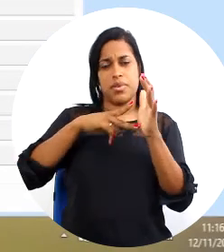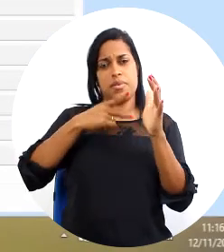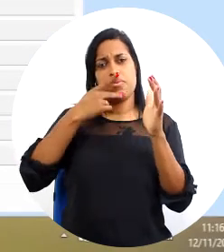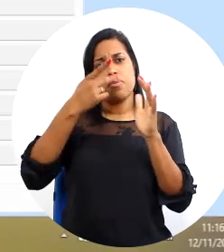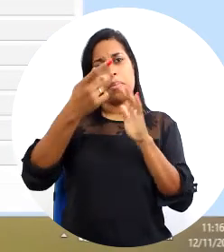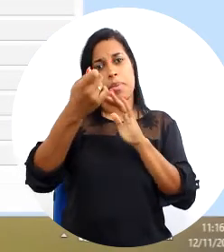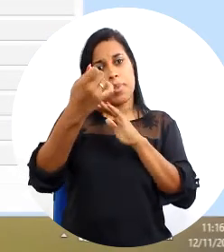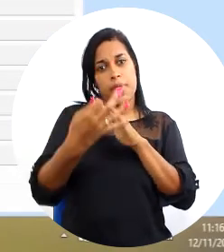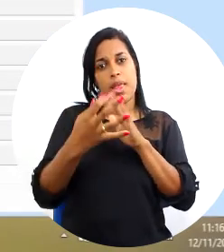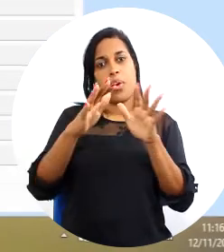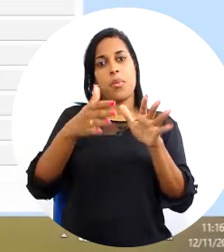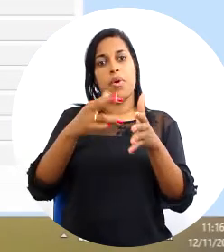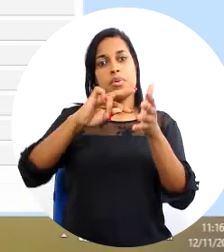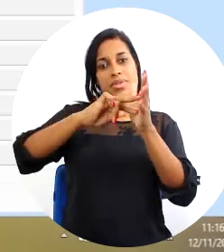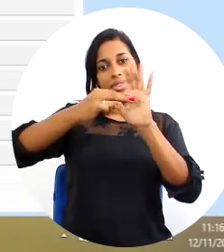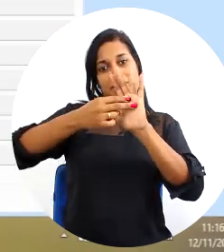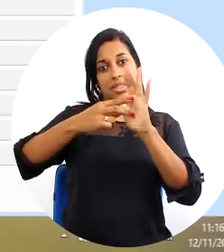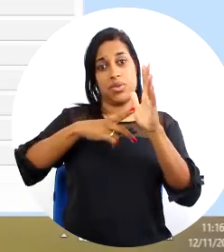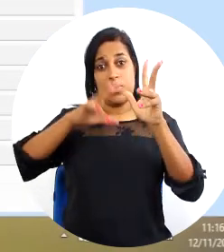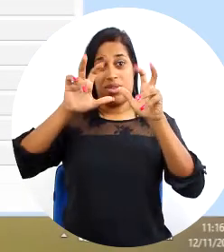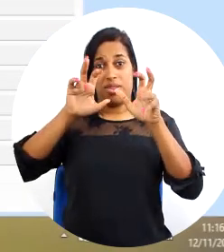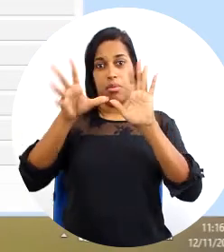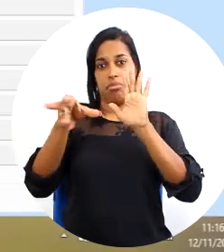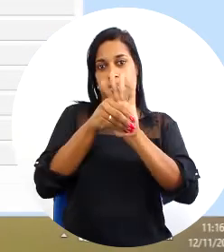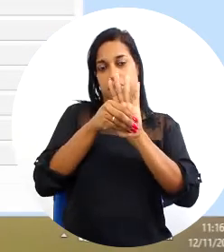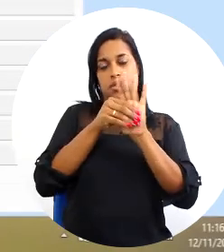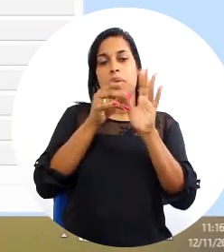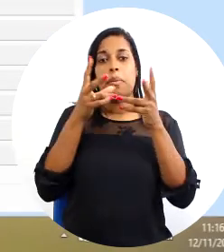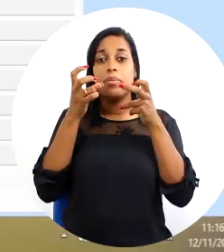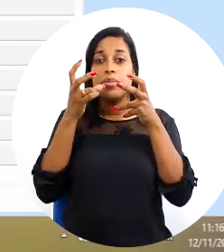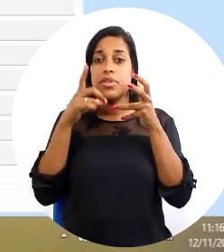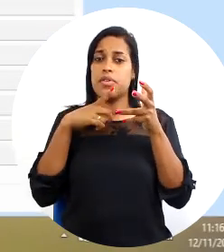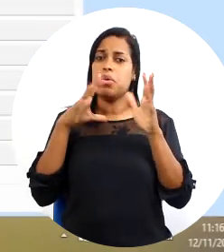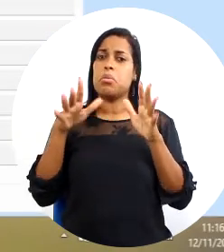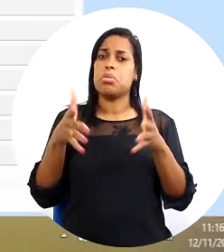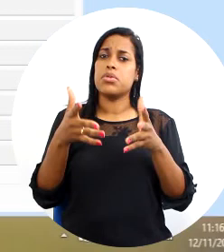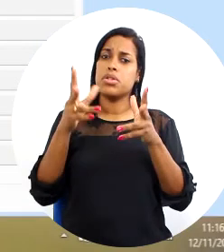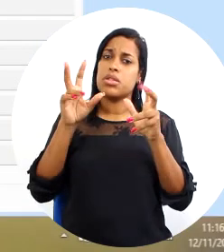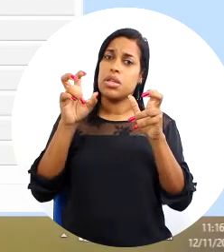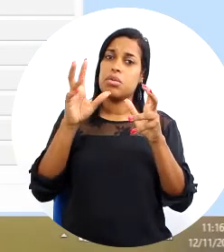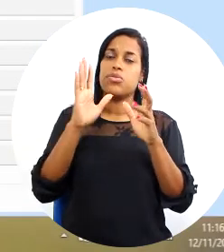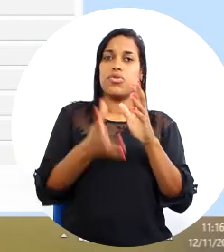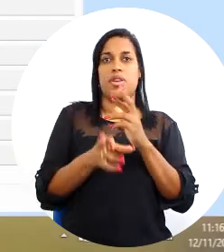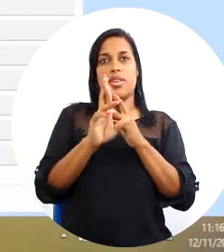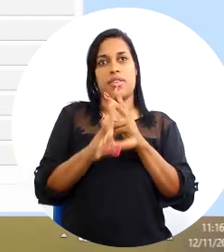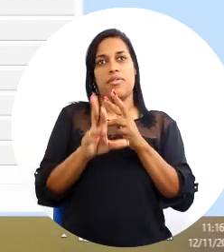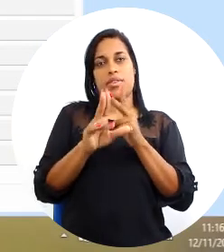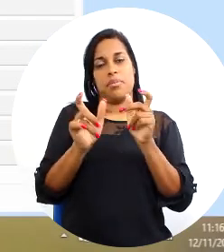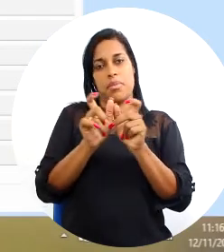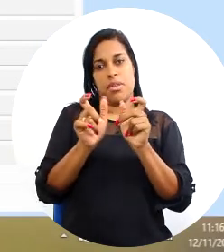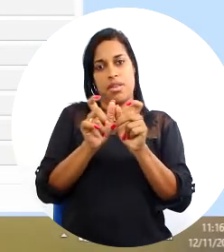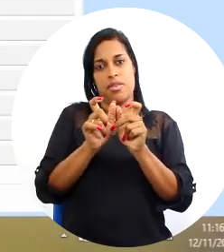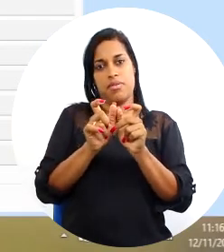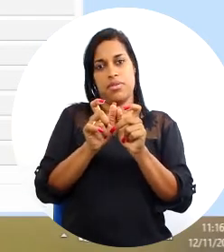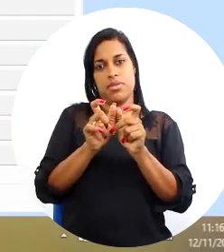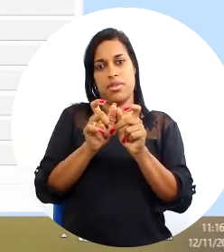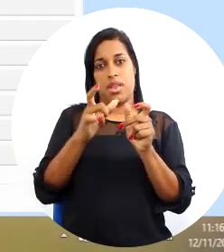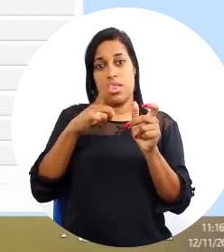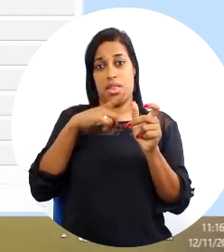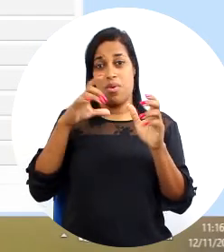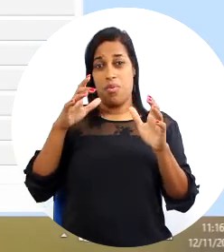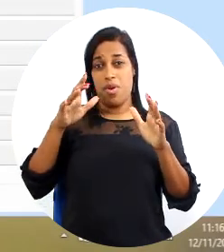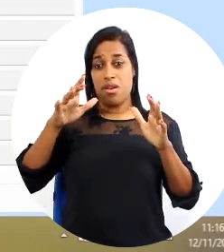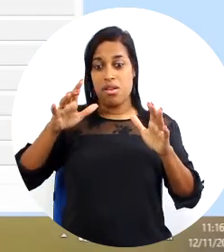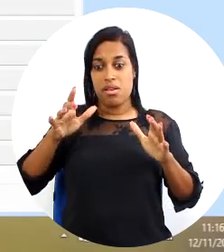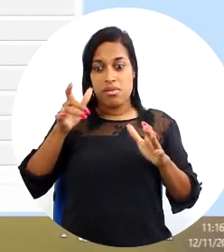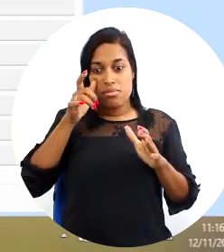qual é exatamente o sentido que esse termo é colocado então observe que termo já é diferente de palavra o tema existe uma intenção